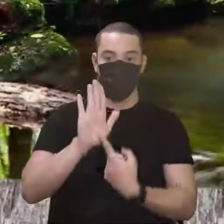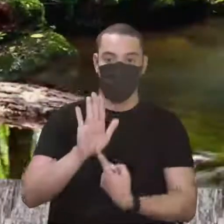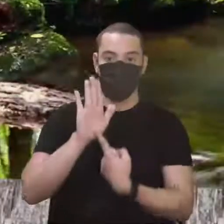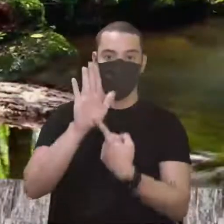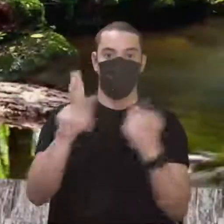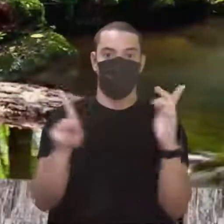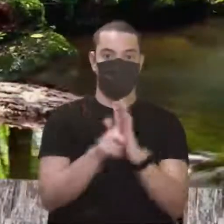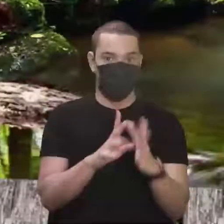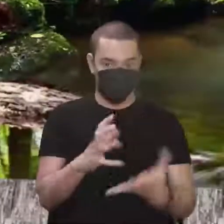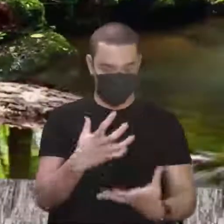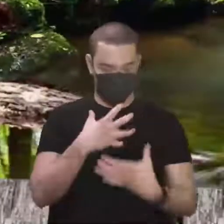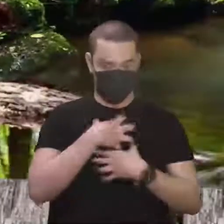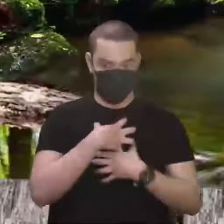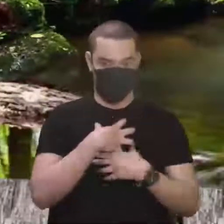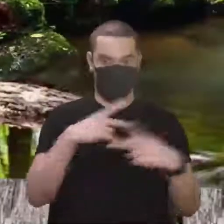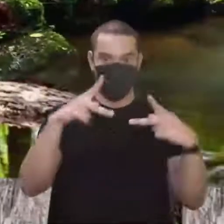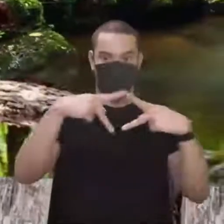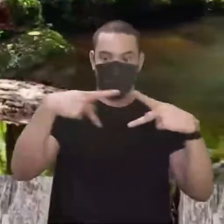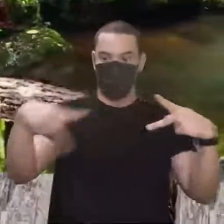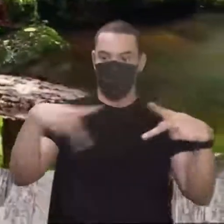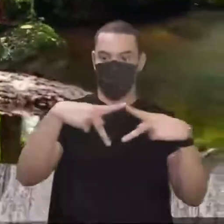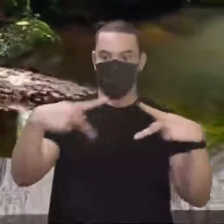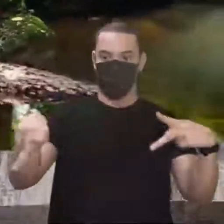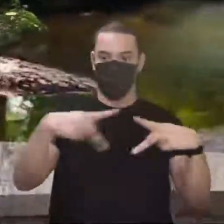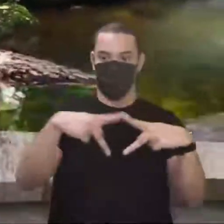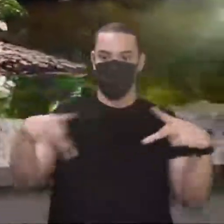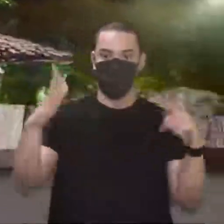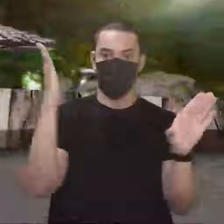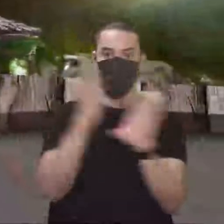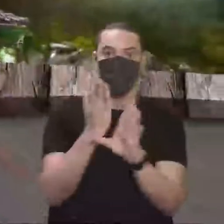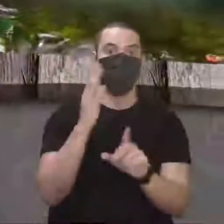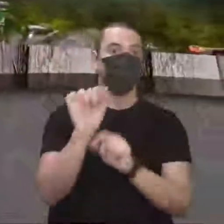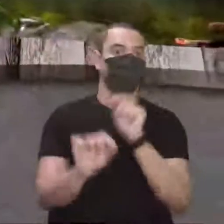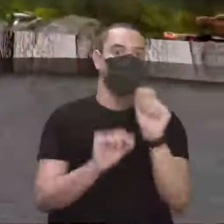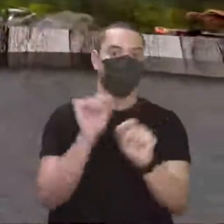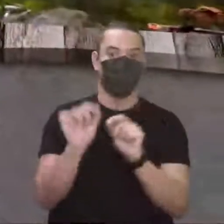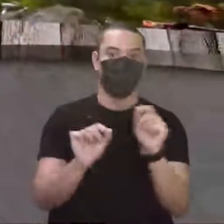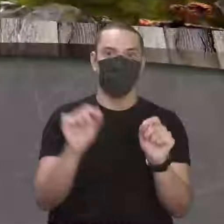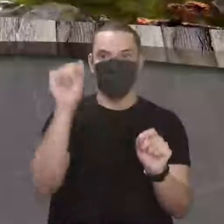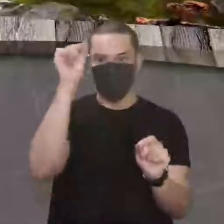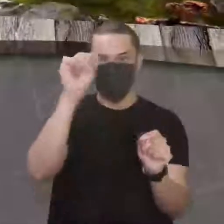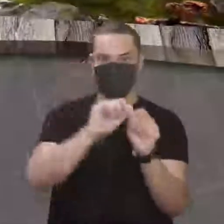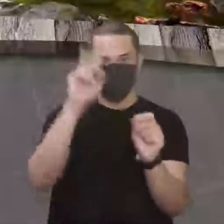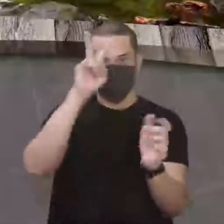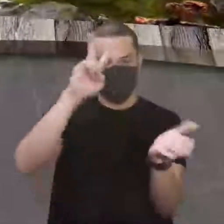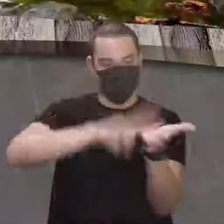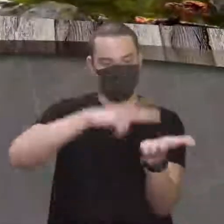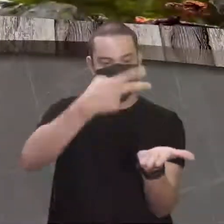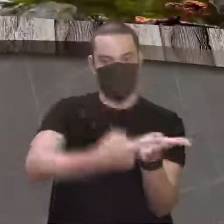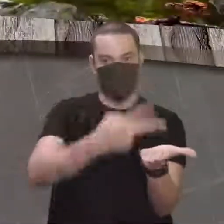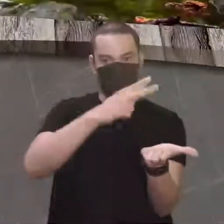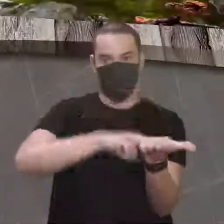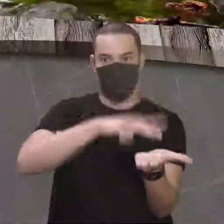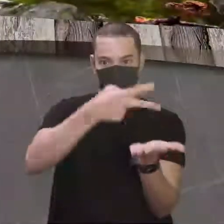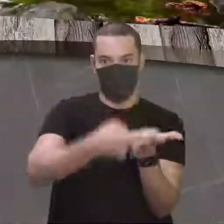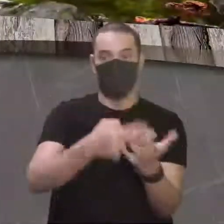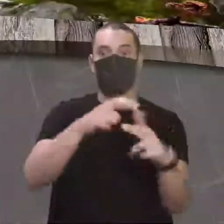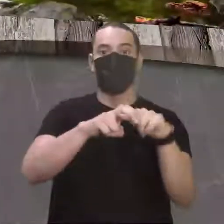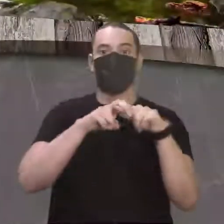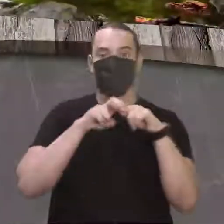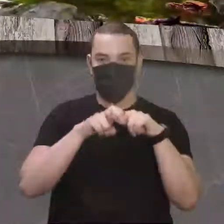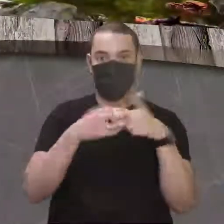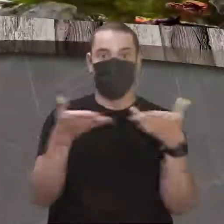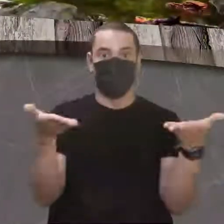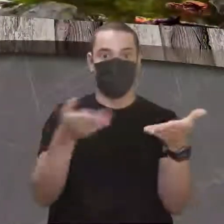expressar-se nas formas de proteínas, a partir do processo de tradução. Você lembra? Pois é.